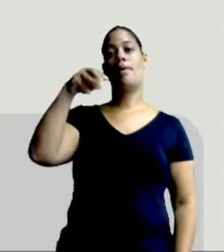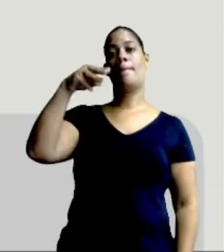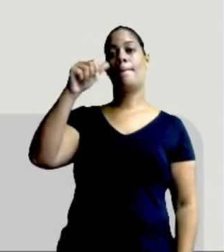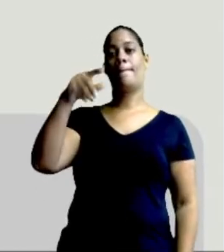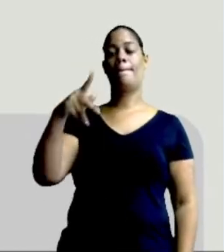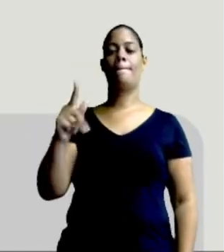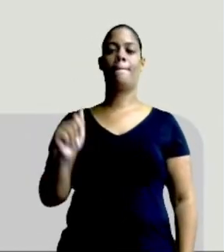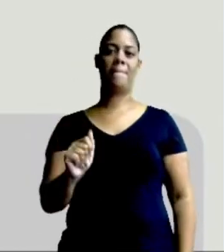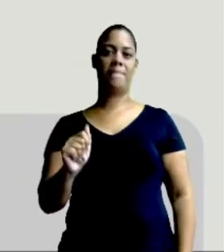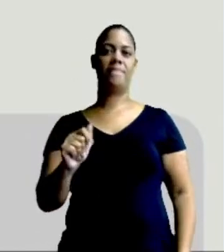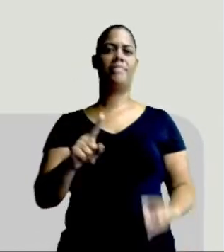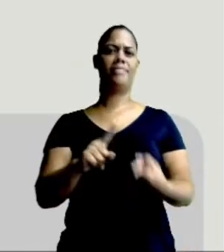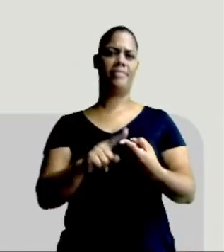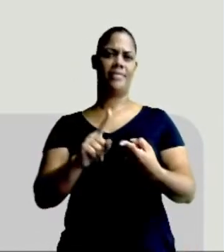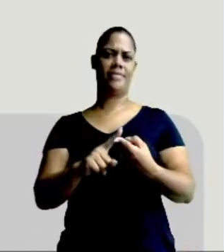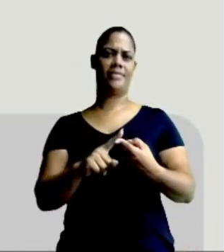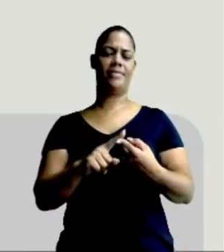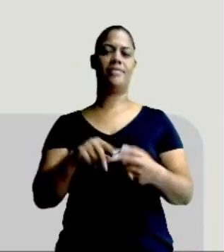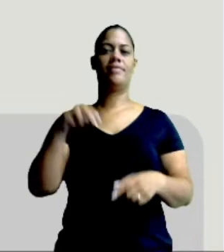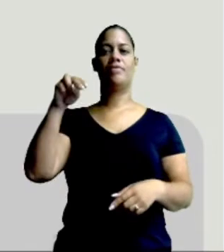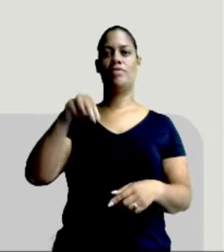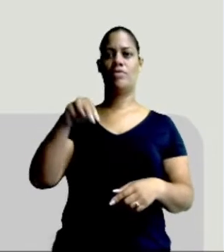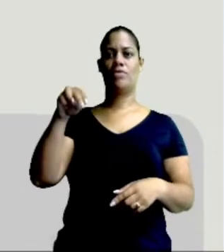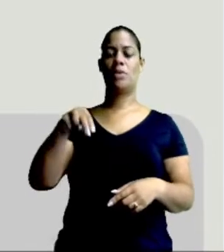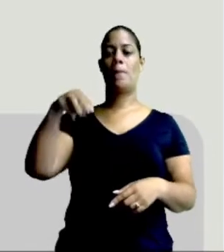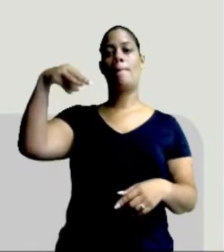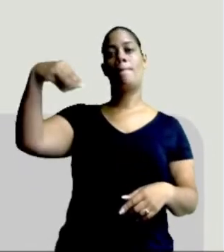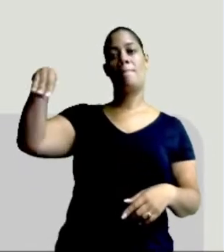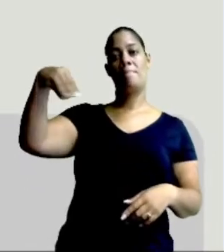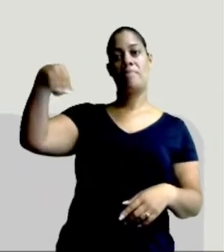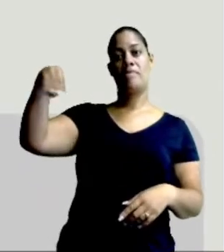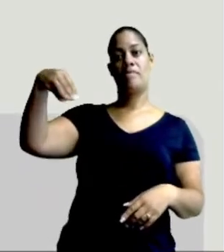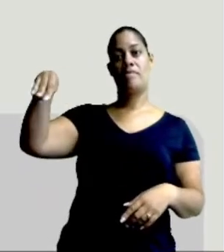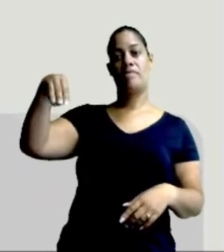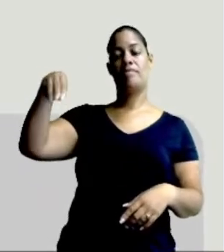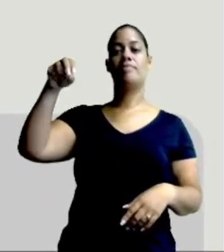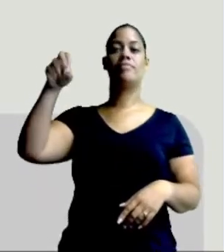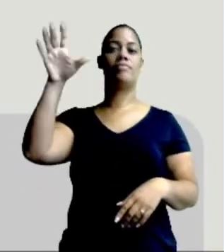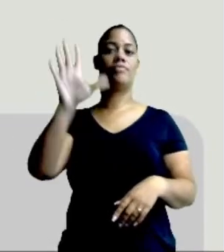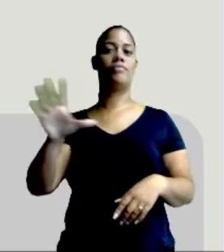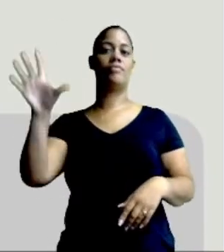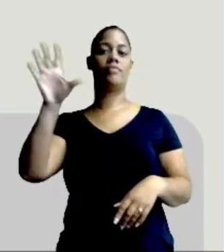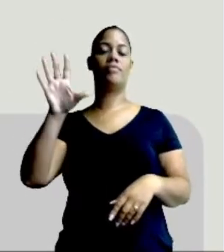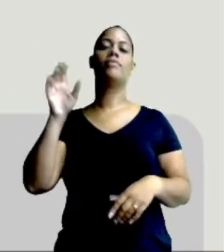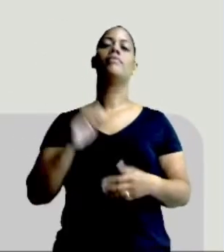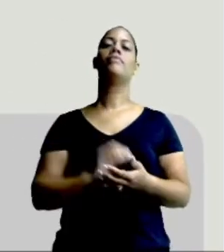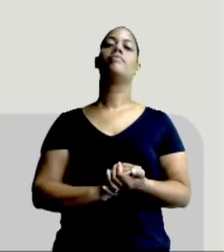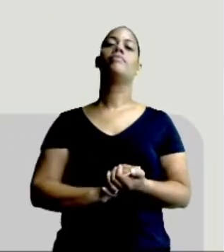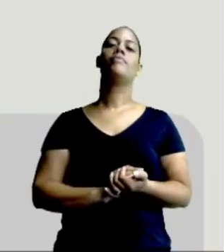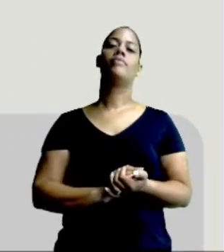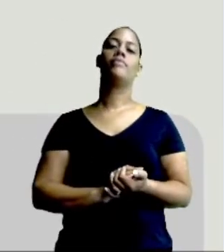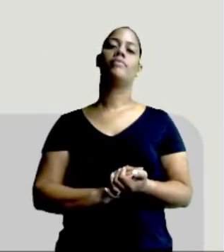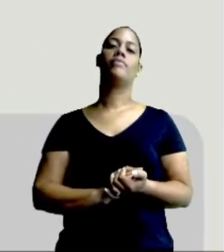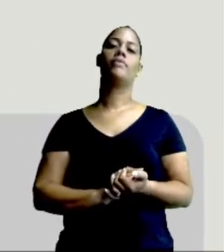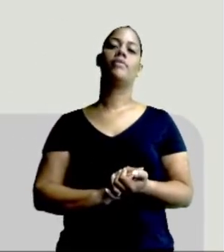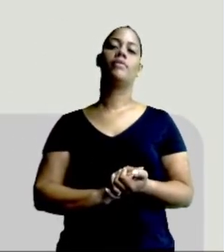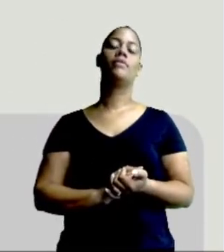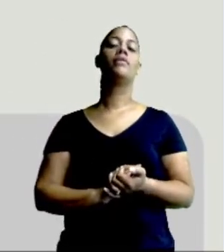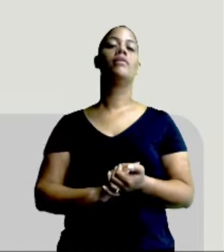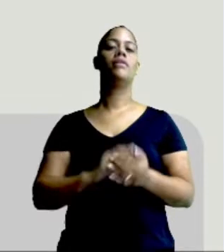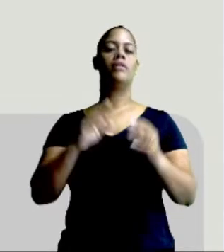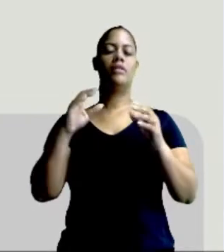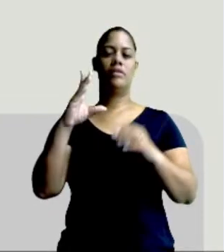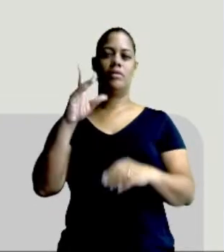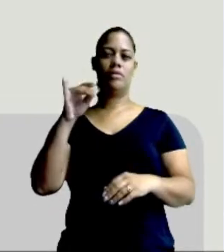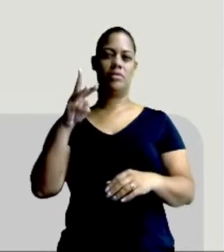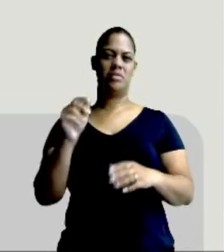Amapá e uma pequena parte do extremo noroeste do Maranhão. E aí, para esse clima equatorial, que já está